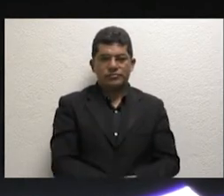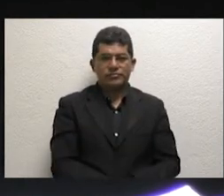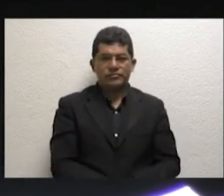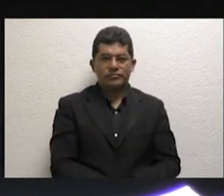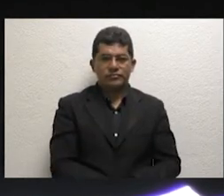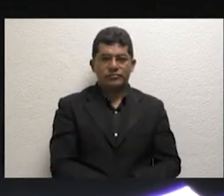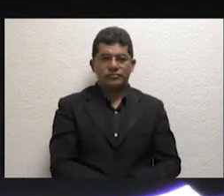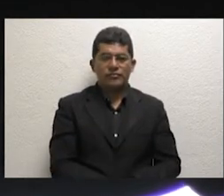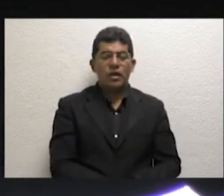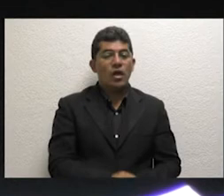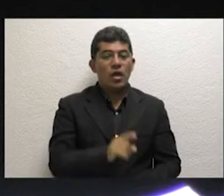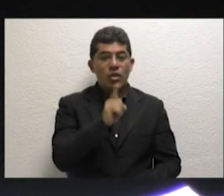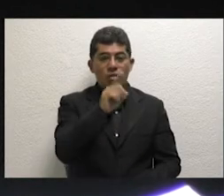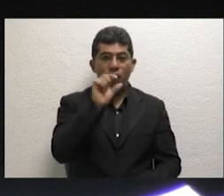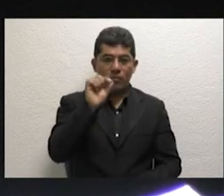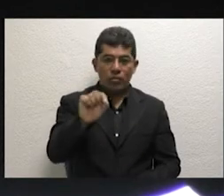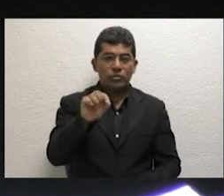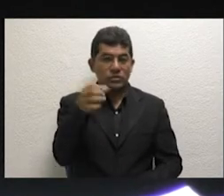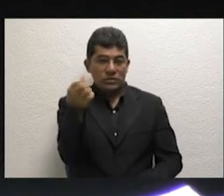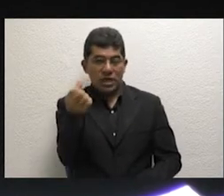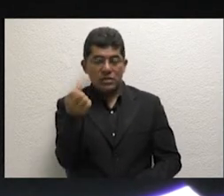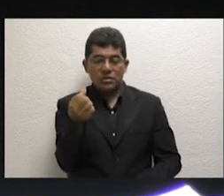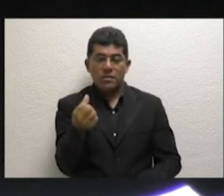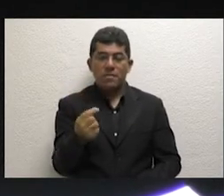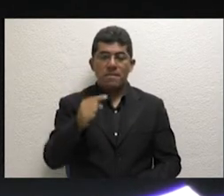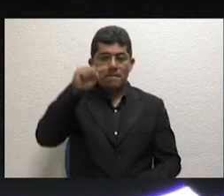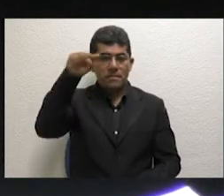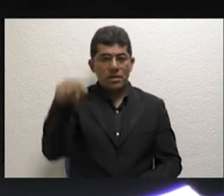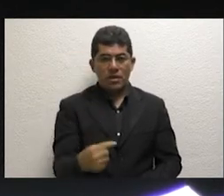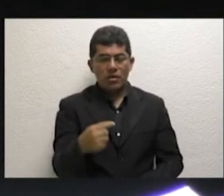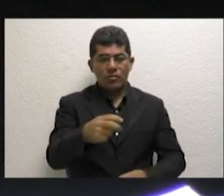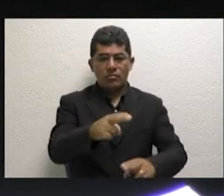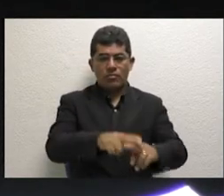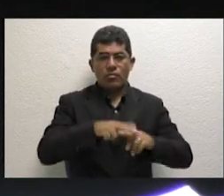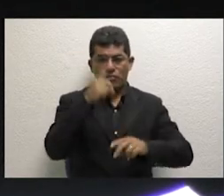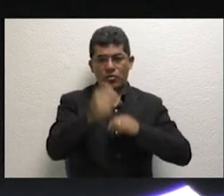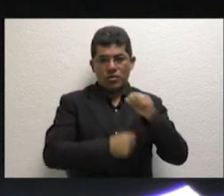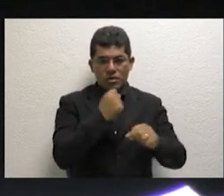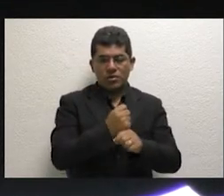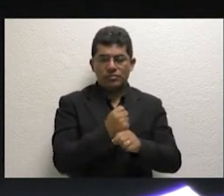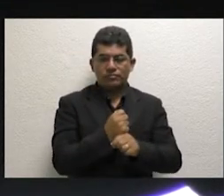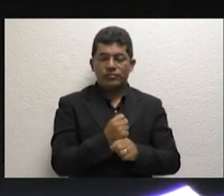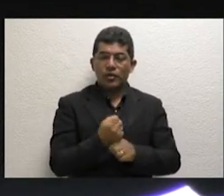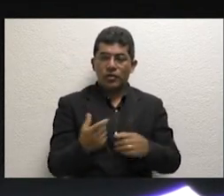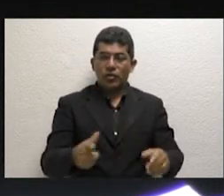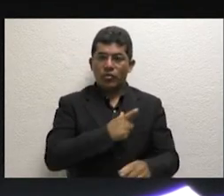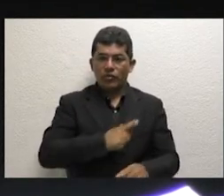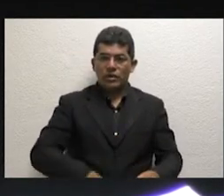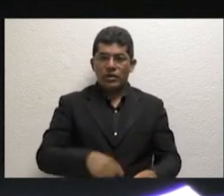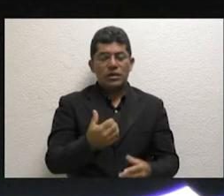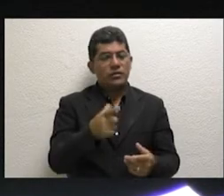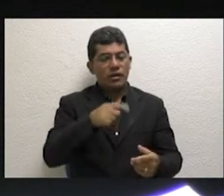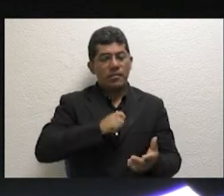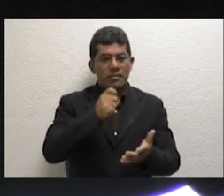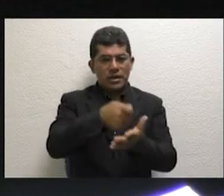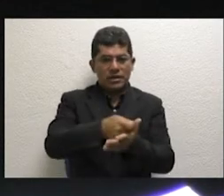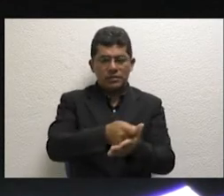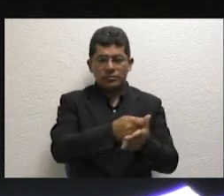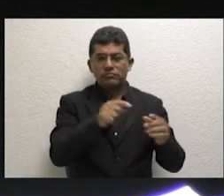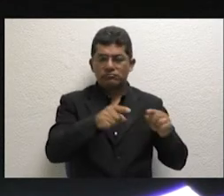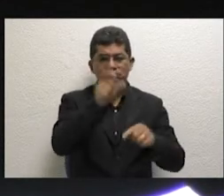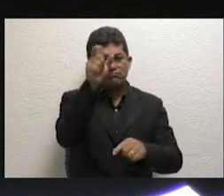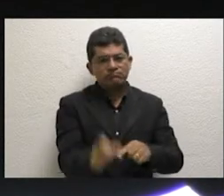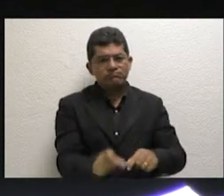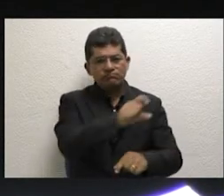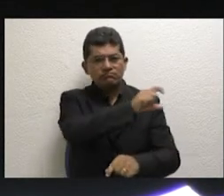em menos de 100 dias o governo do Amazonas cumpriu com os valores da data base e dos enquadramentos progressão horizontal vertical